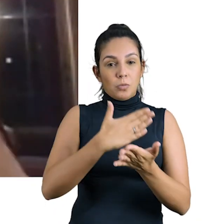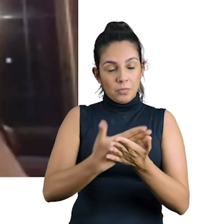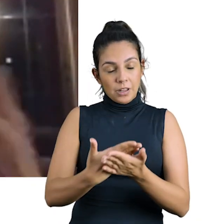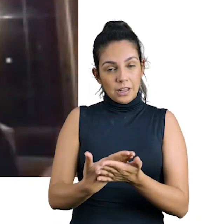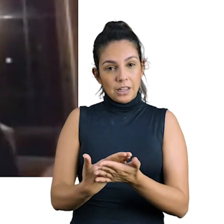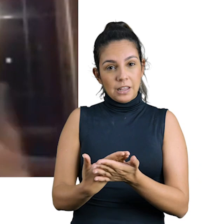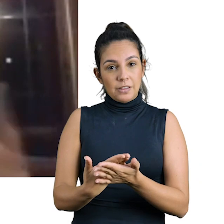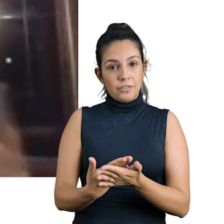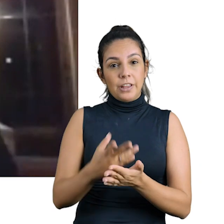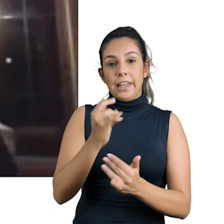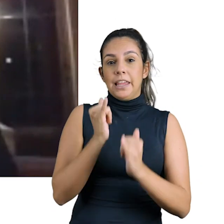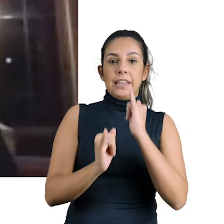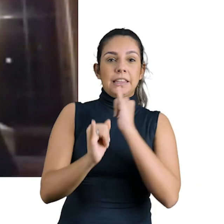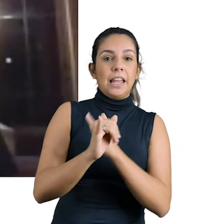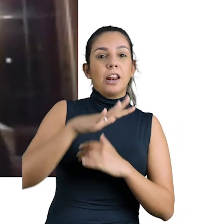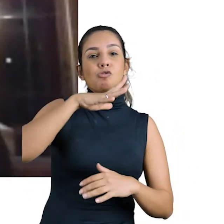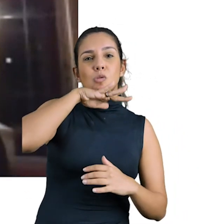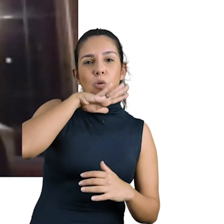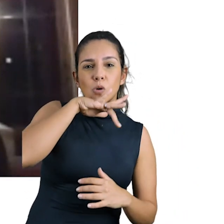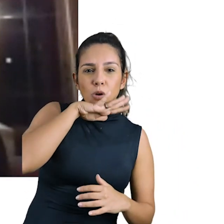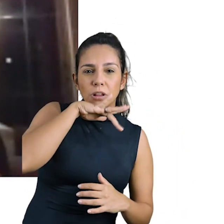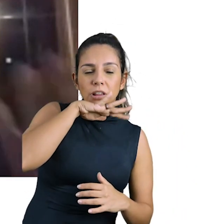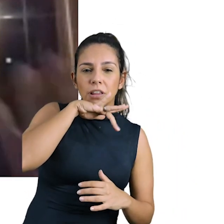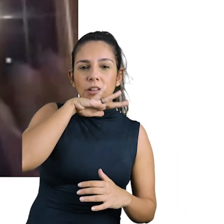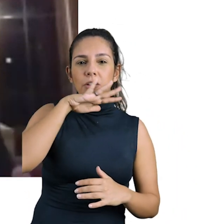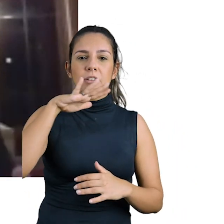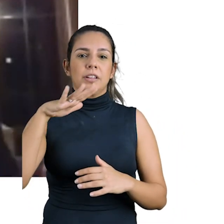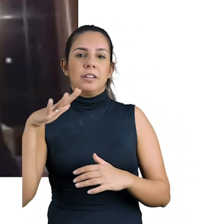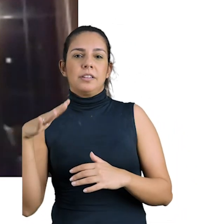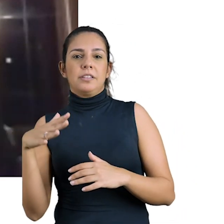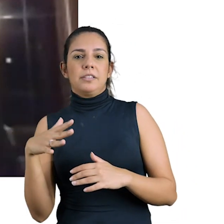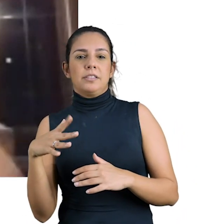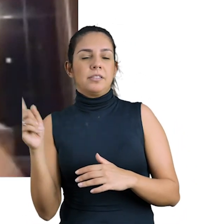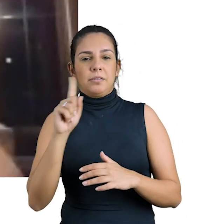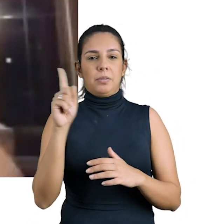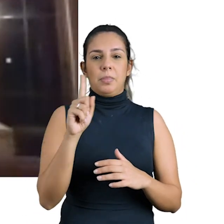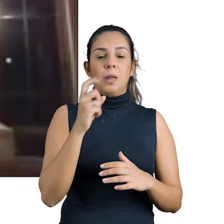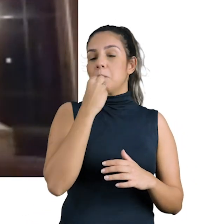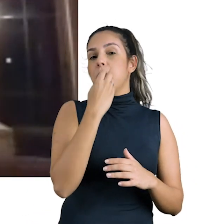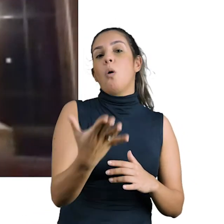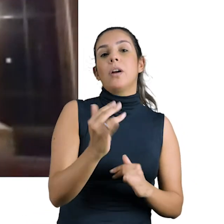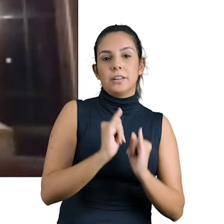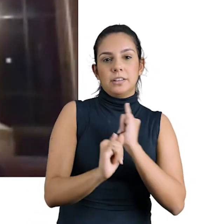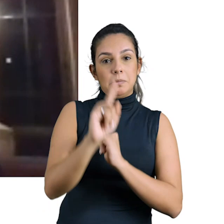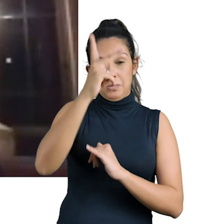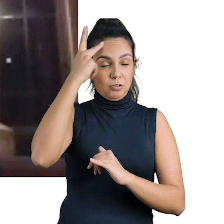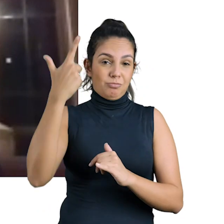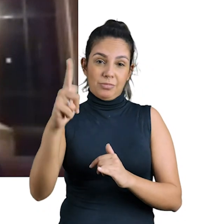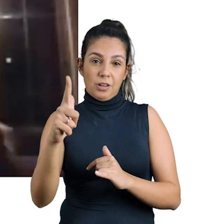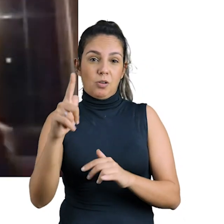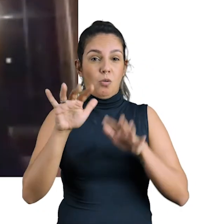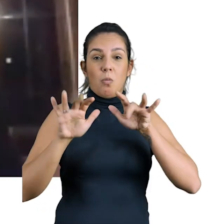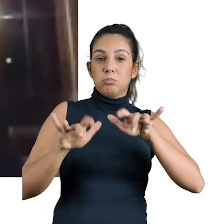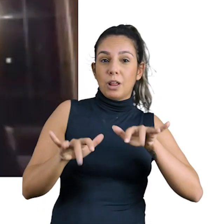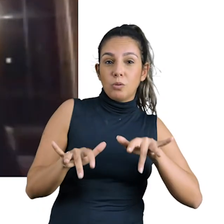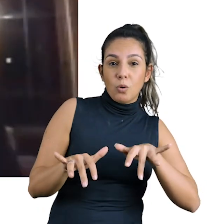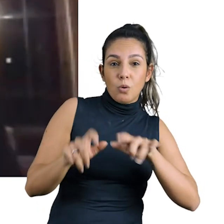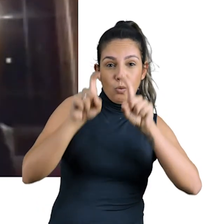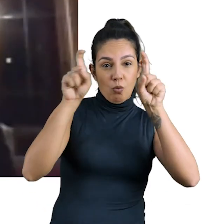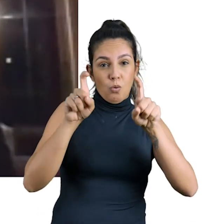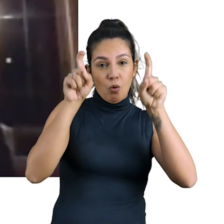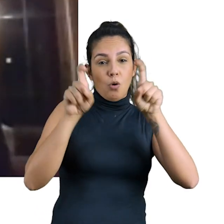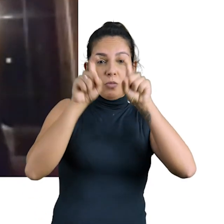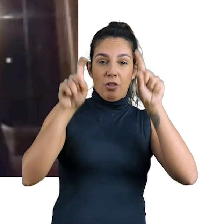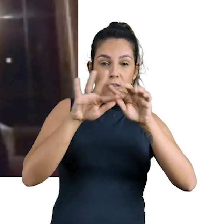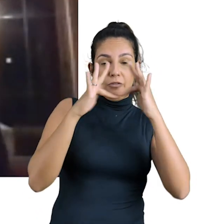programa, ela é instável, ela não é a pessoa não tem o seu computador, é o computador